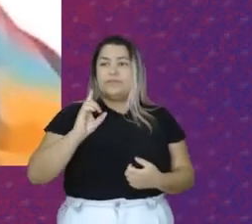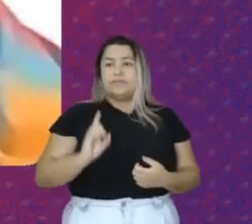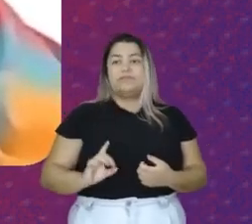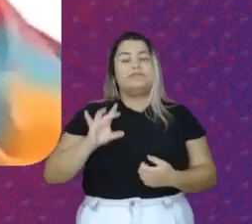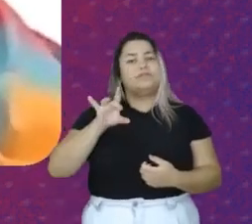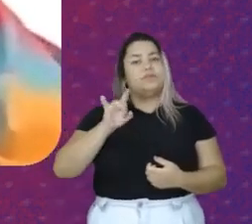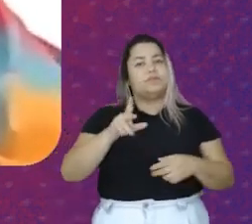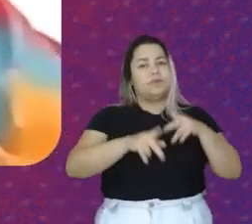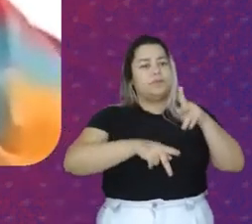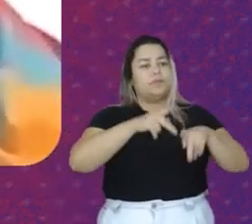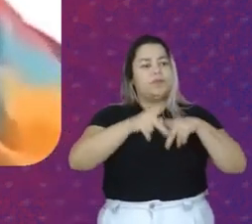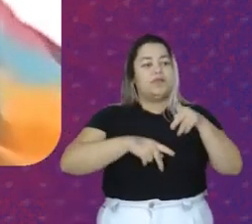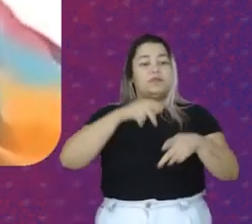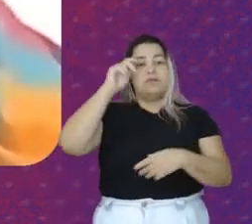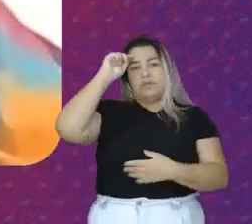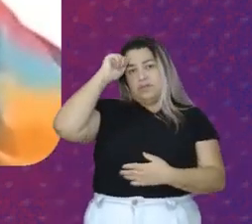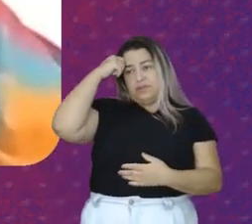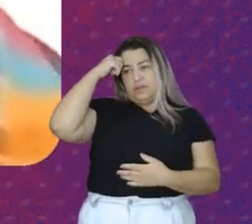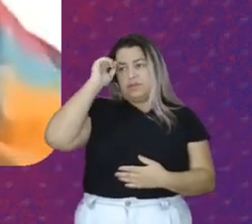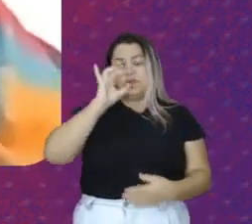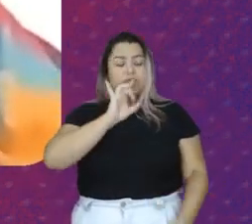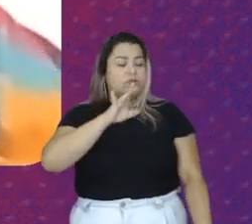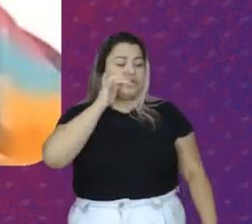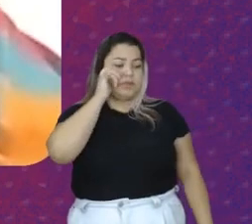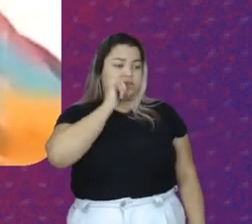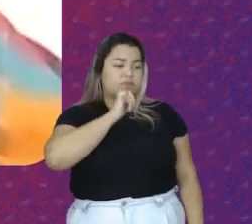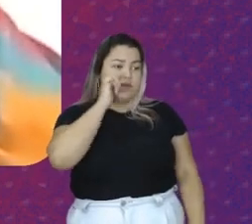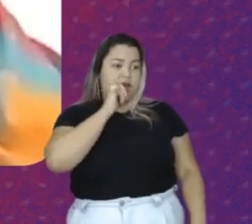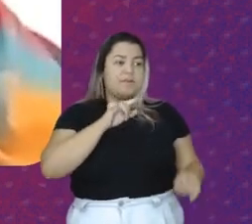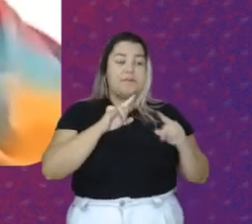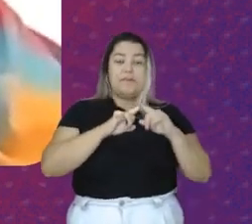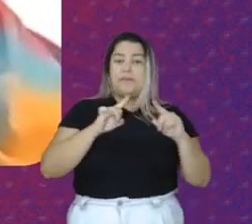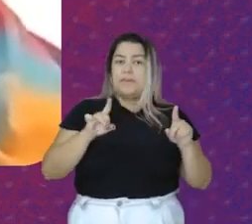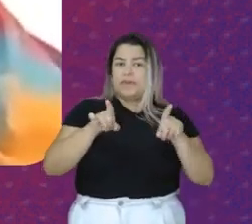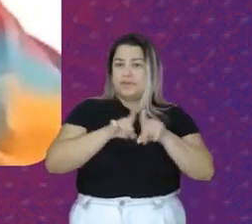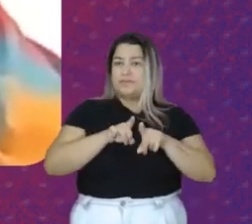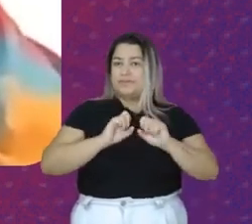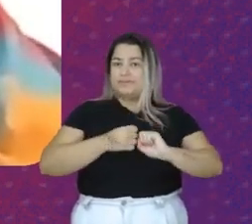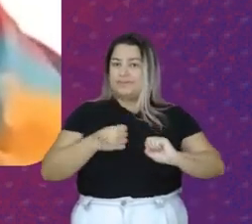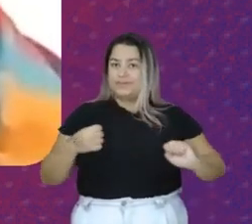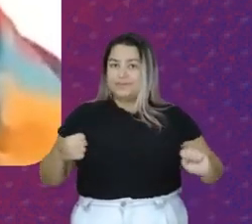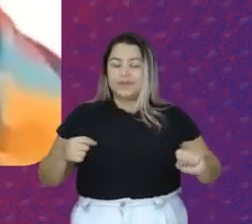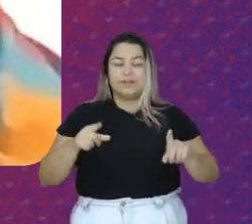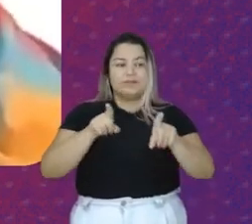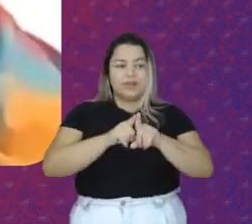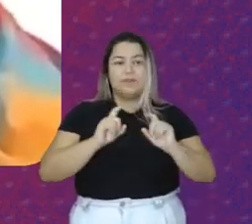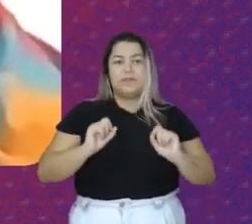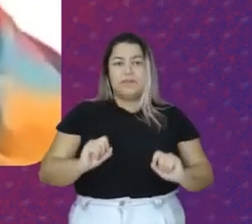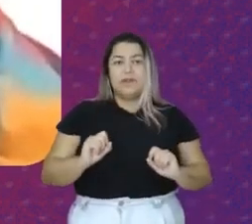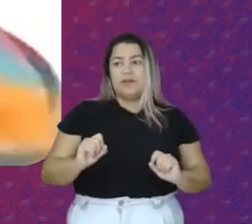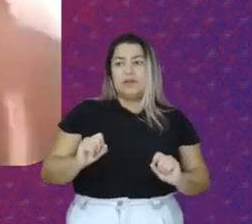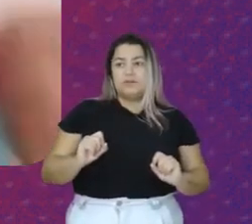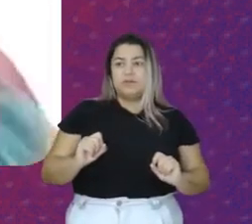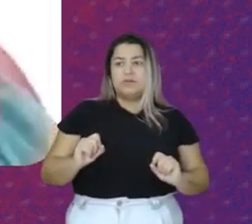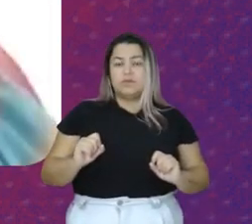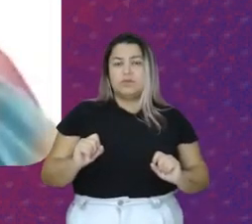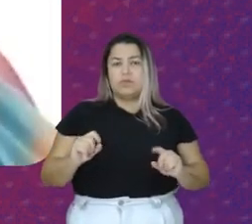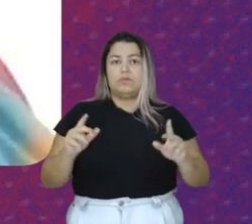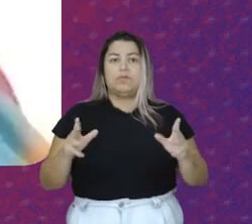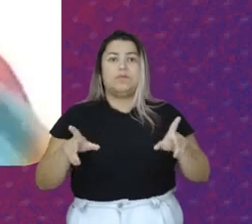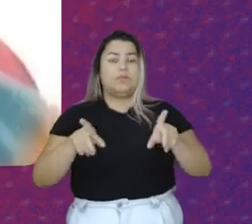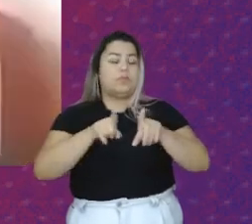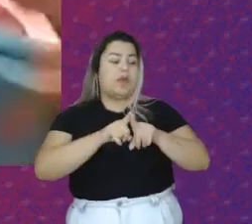para a população negra ou só para as mulheres, mas também, na sua grande maioria, de quem está na sua grande maioria com uma bag